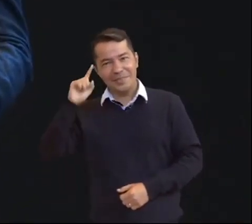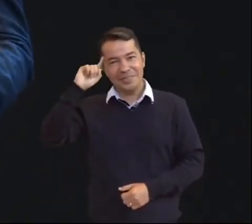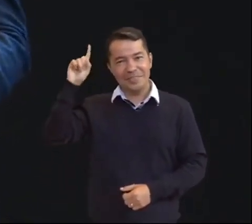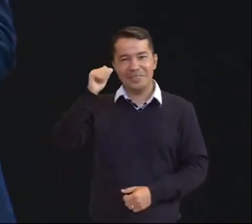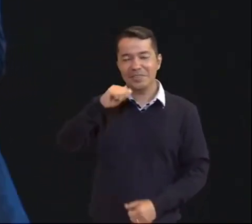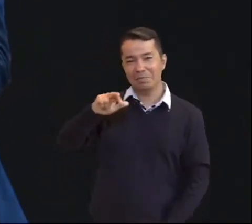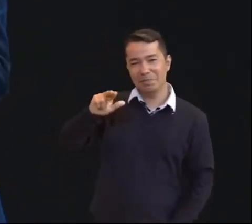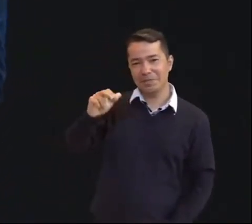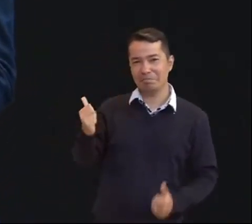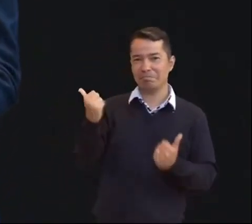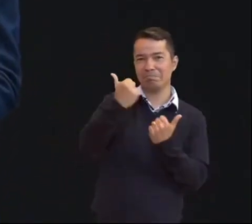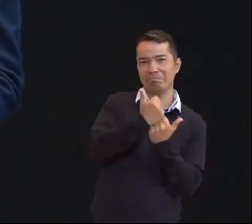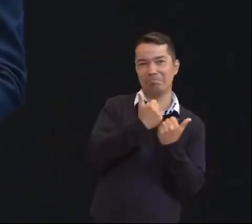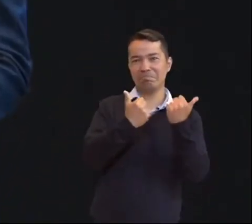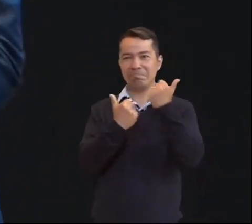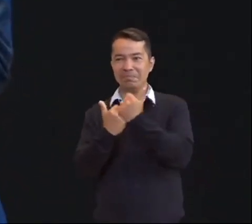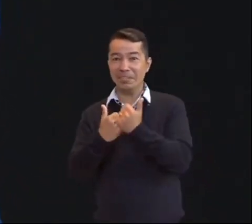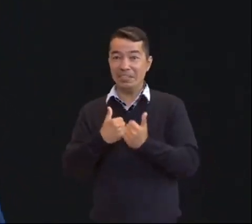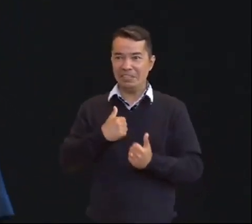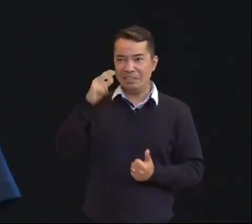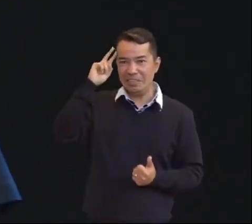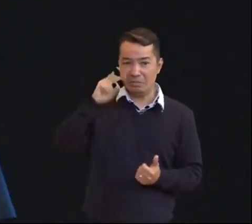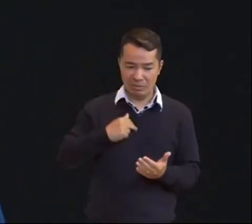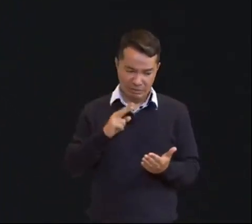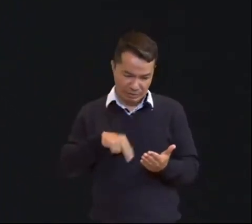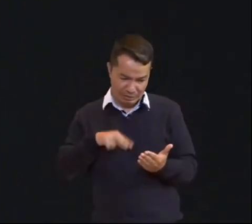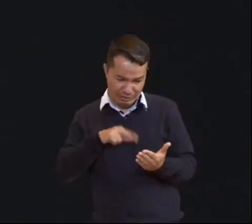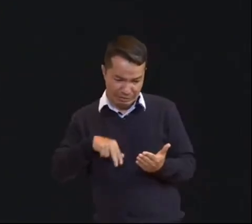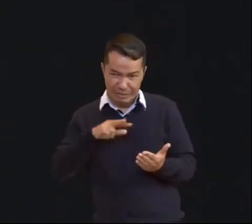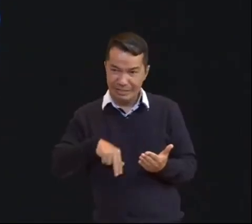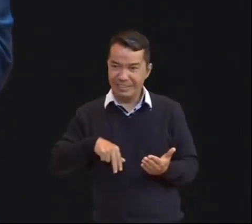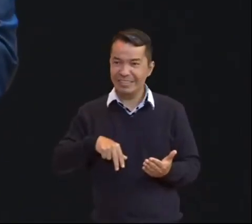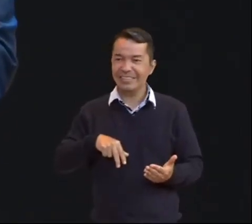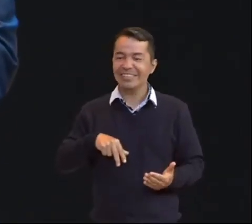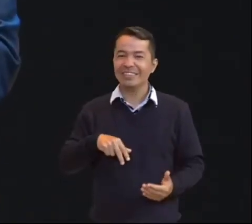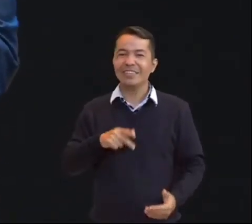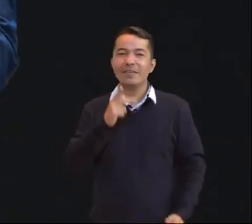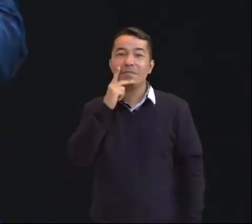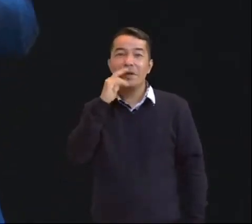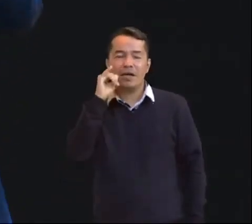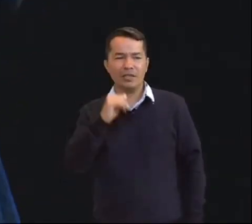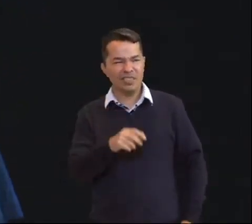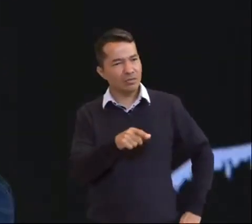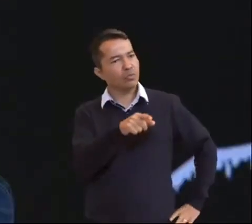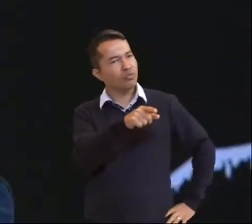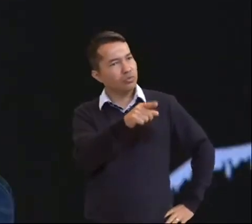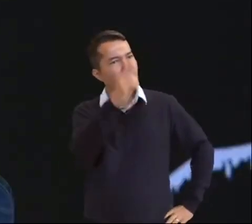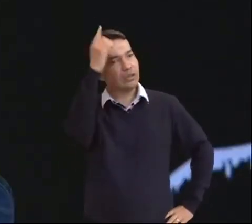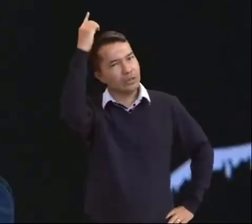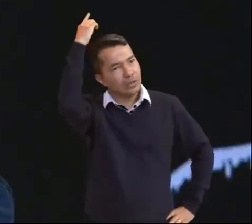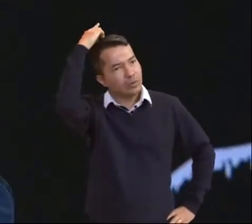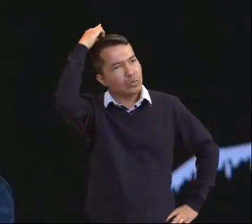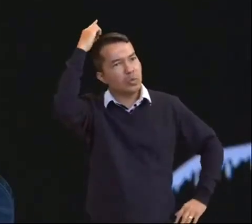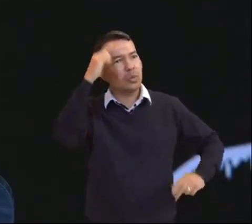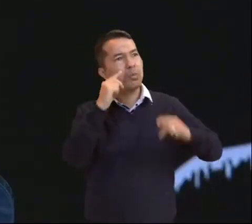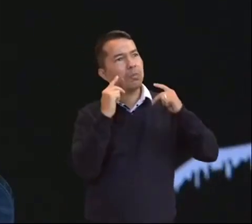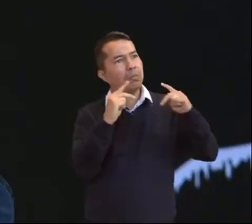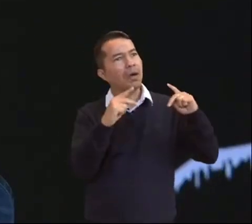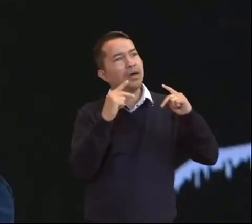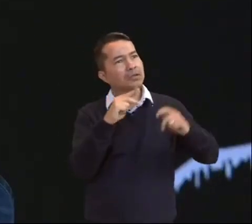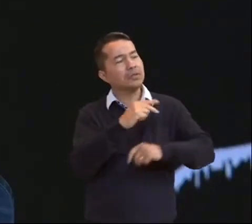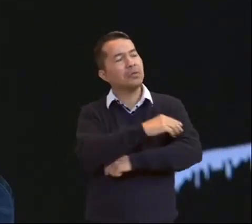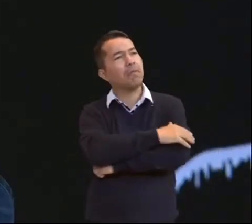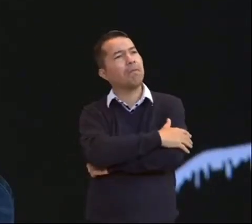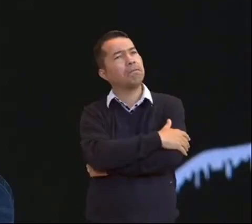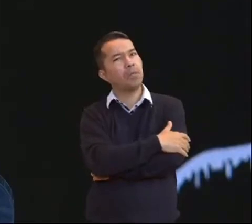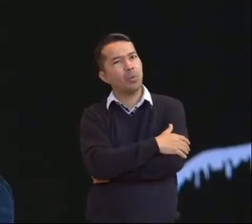lembro, tendo que fazer o estudo, e ele falava, você tem o dom da palavra, e aí a gente passeava, e depois também tinha